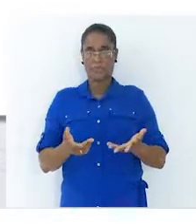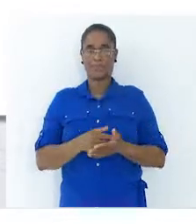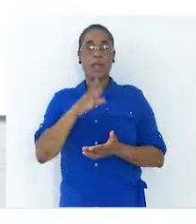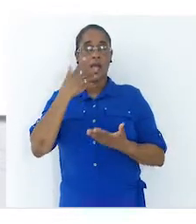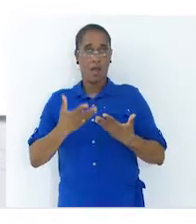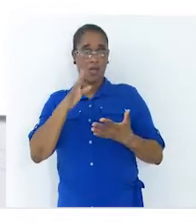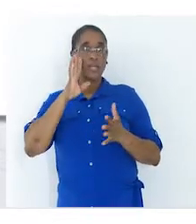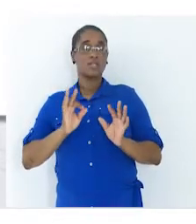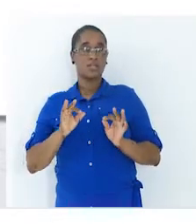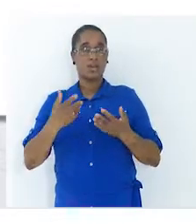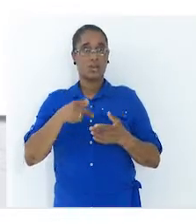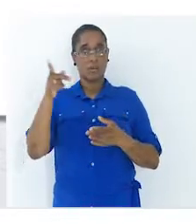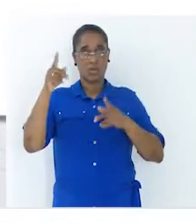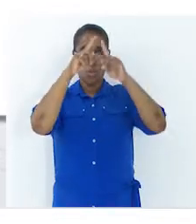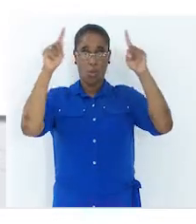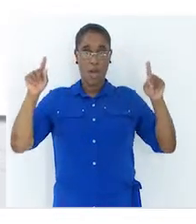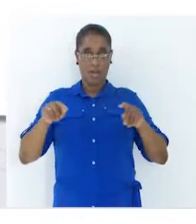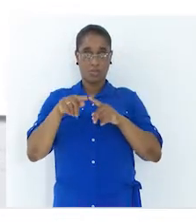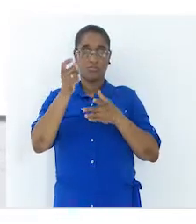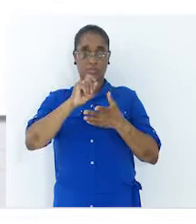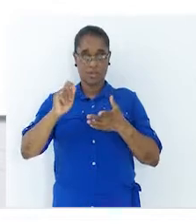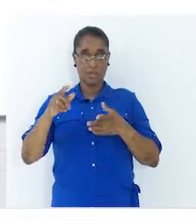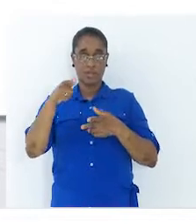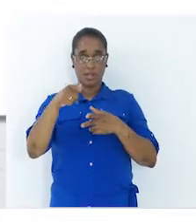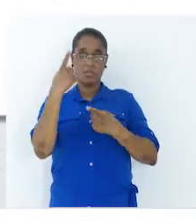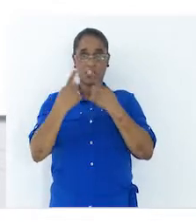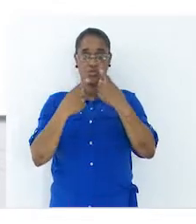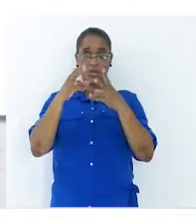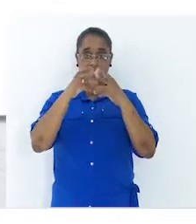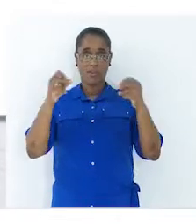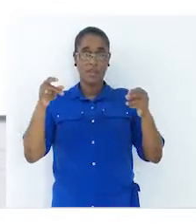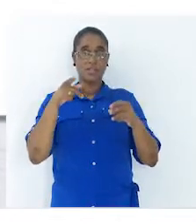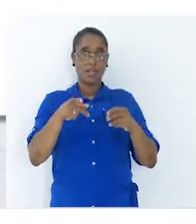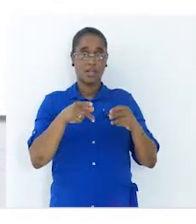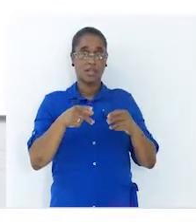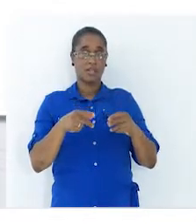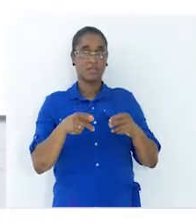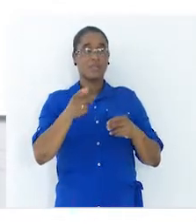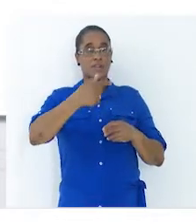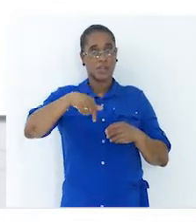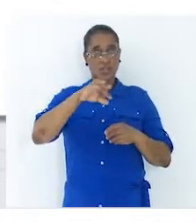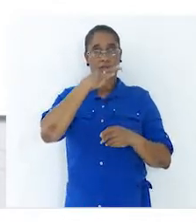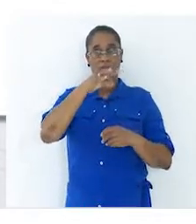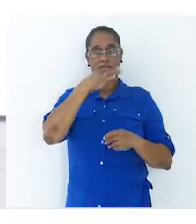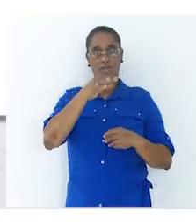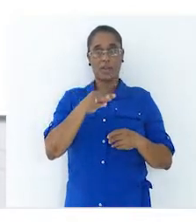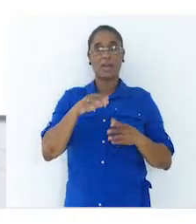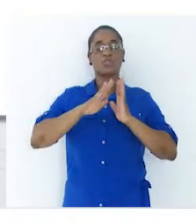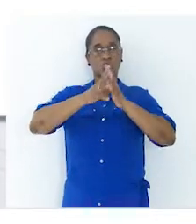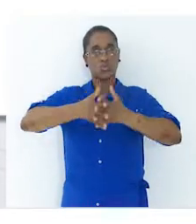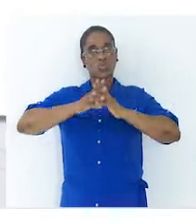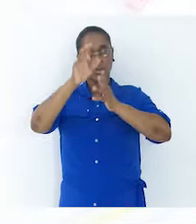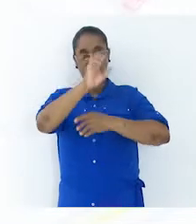sim, vamos ter que ir ao quadro. Temos algumas frases ali que nós vamos falar da sua